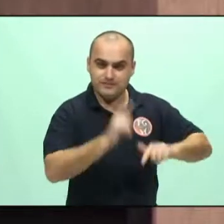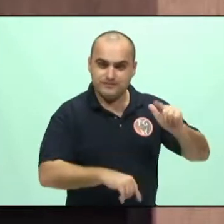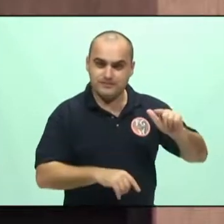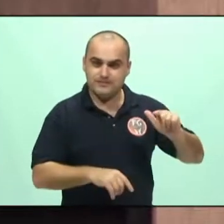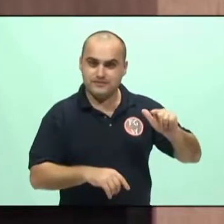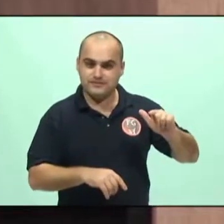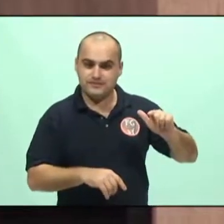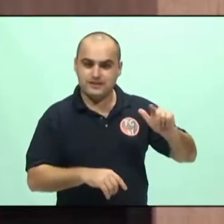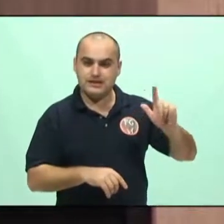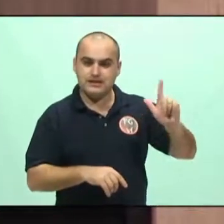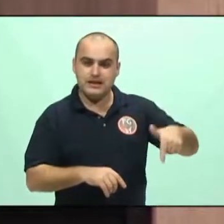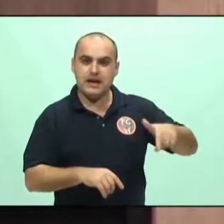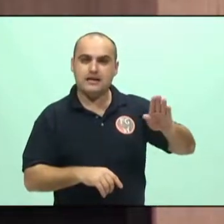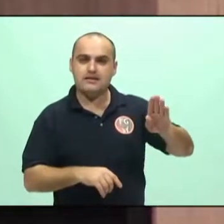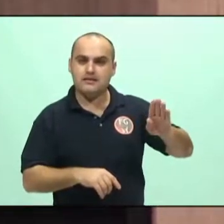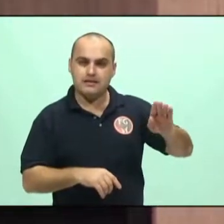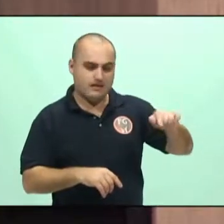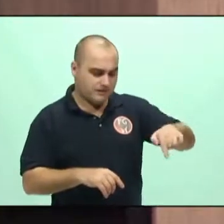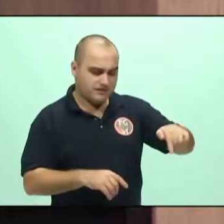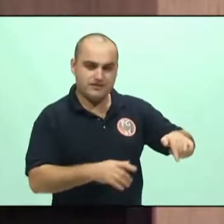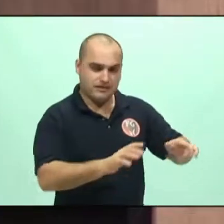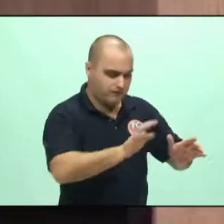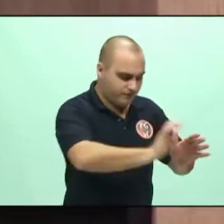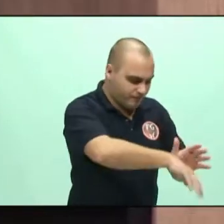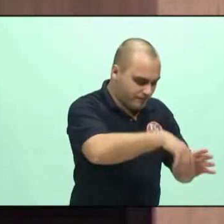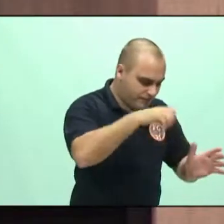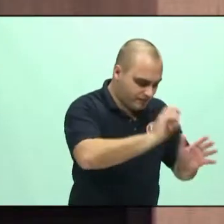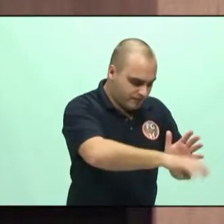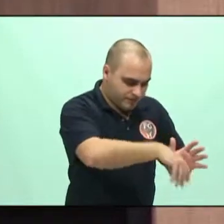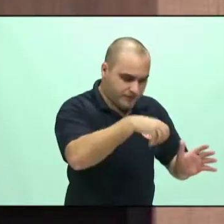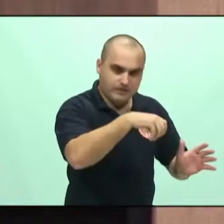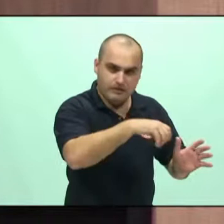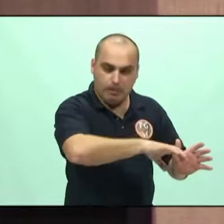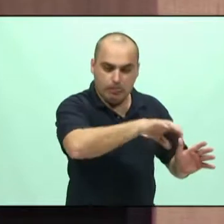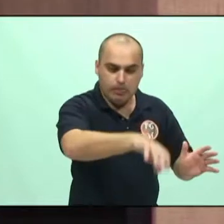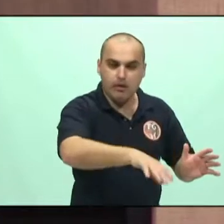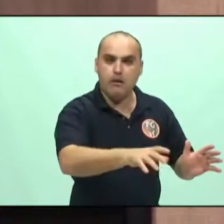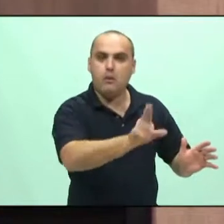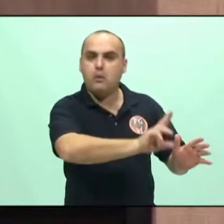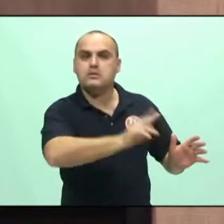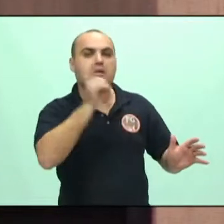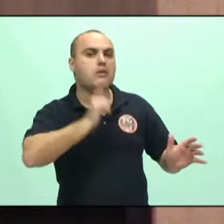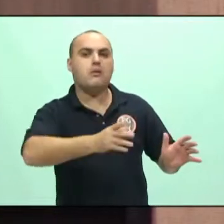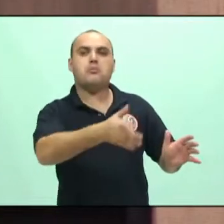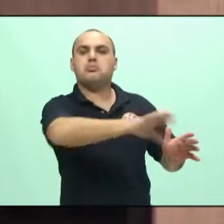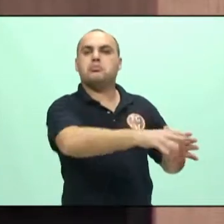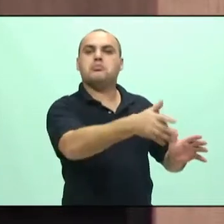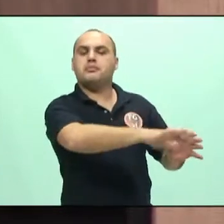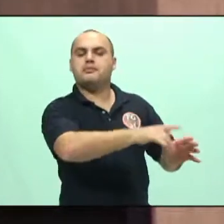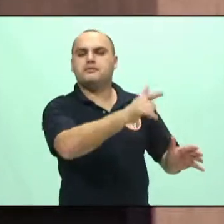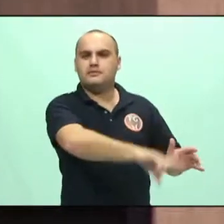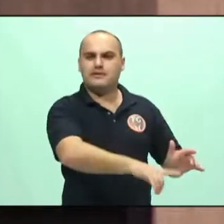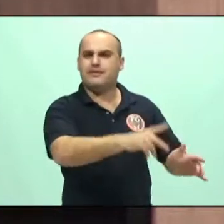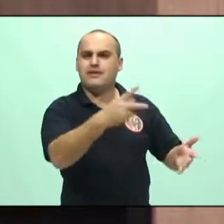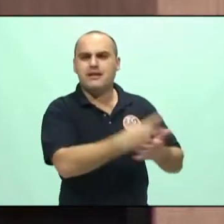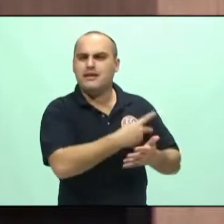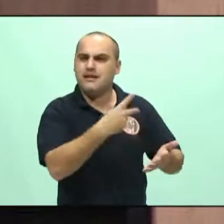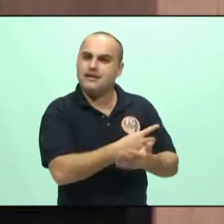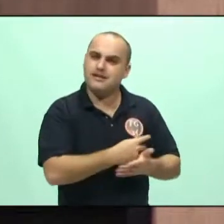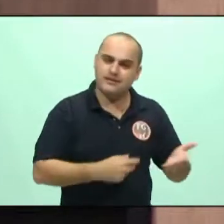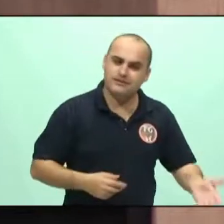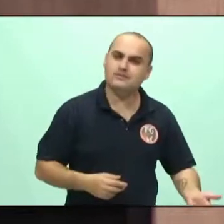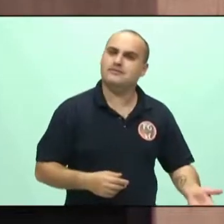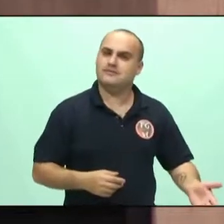o próprio material que é do buraco aberto que é errado é isso que a gente quer falar é importante muito muito essa obra